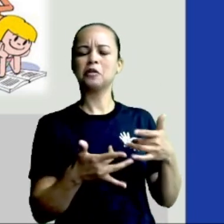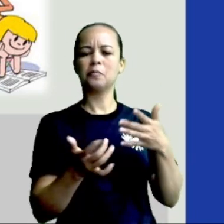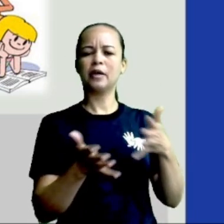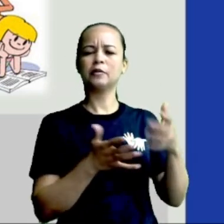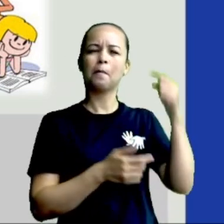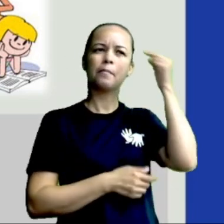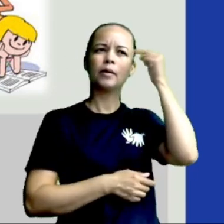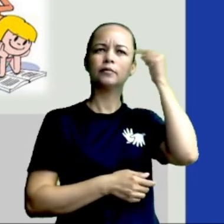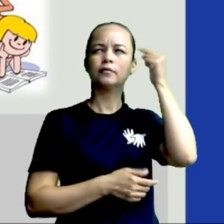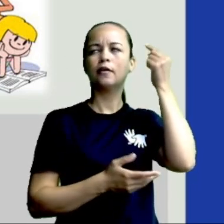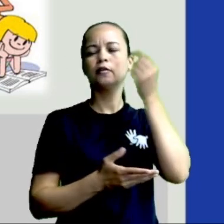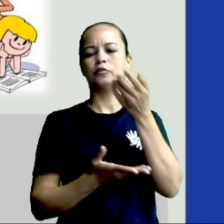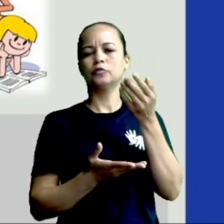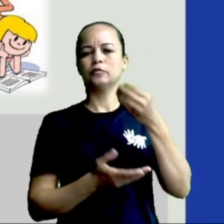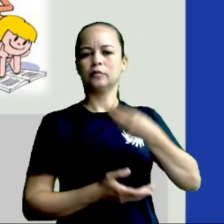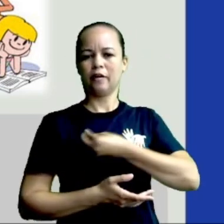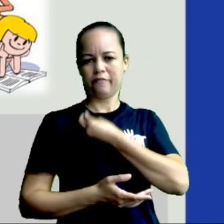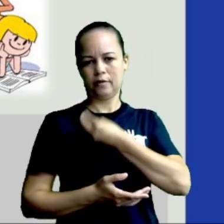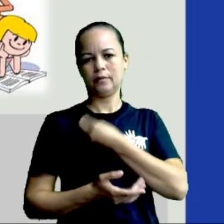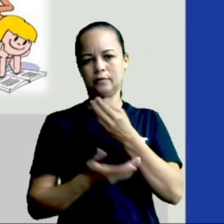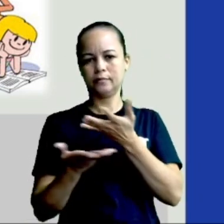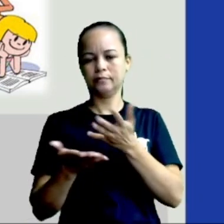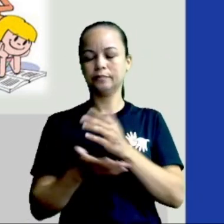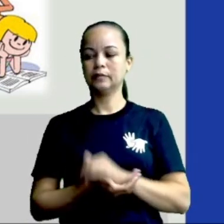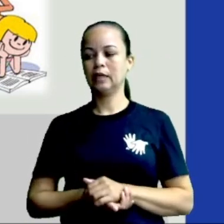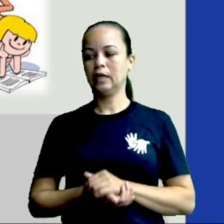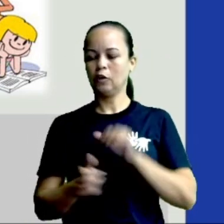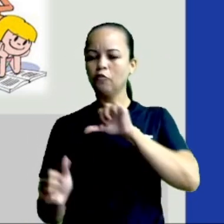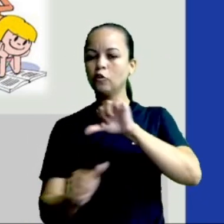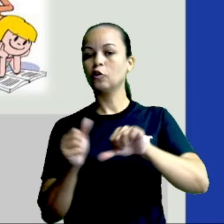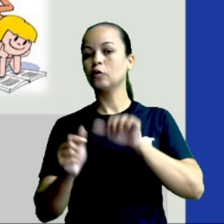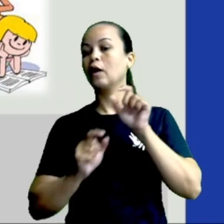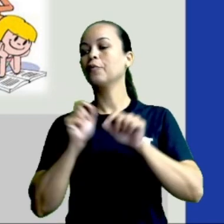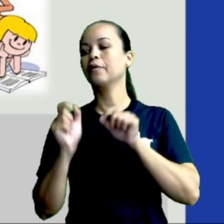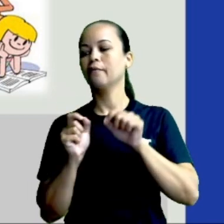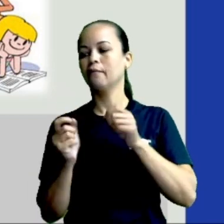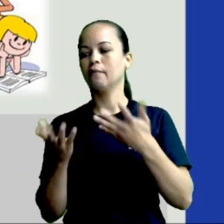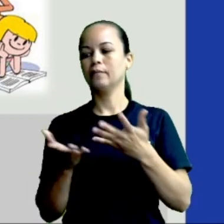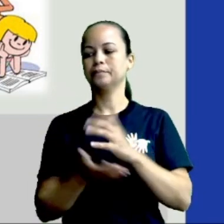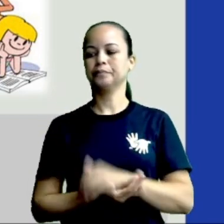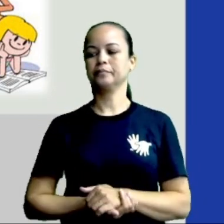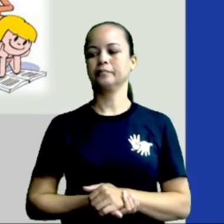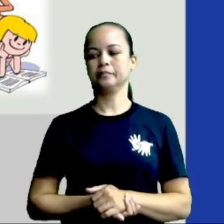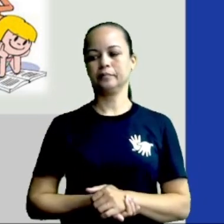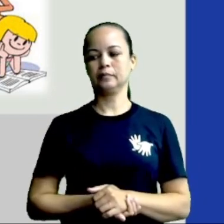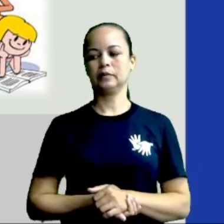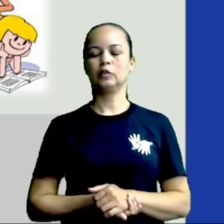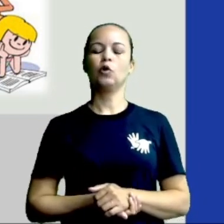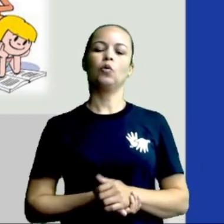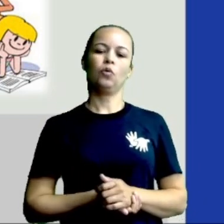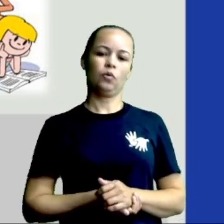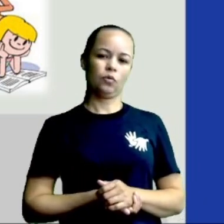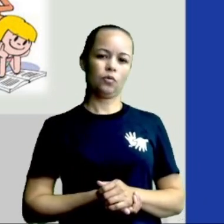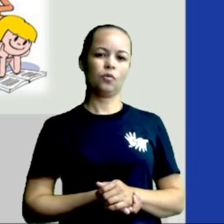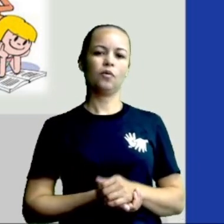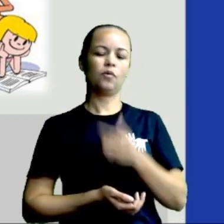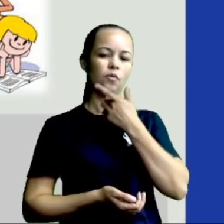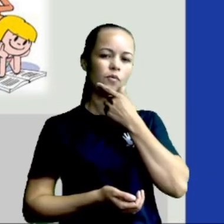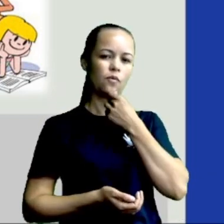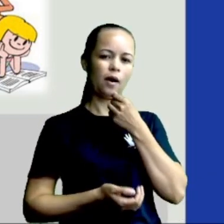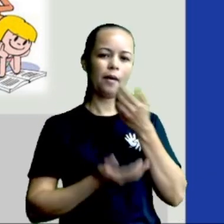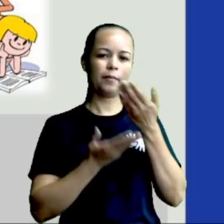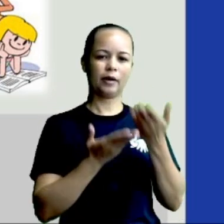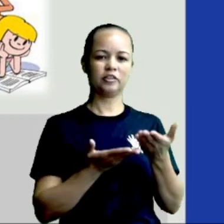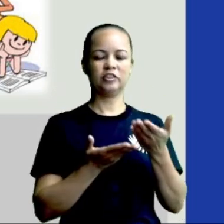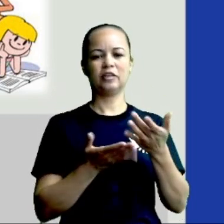vida. Vou trocar. O que eu posso usar? O rapaz estava